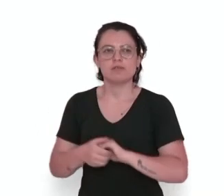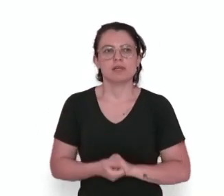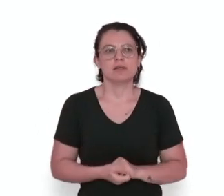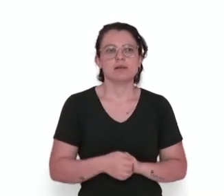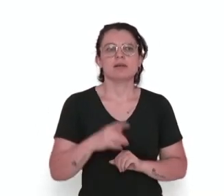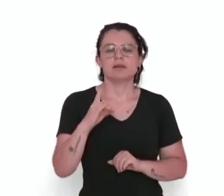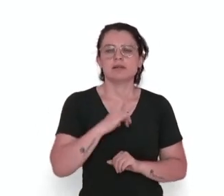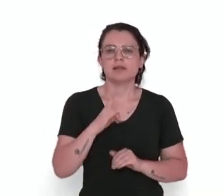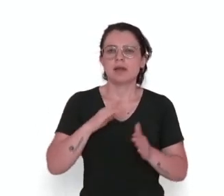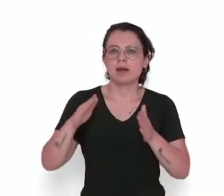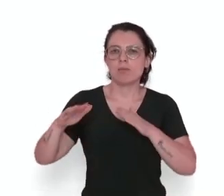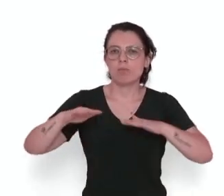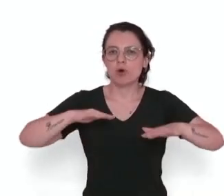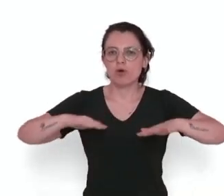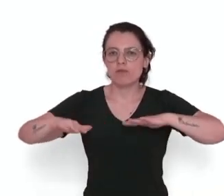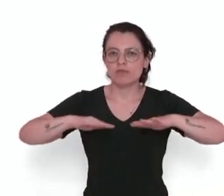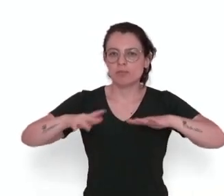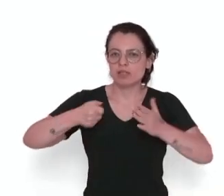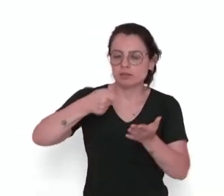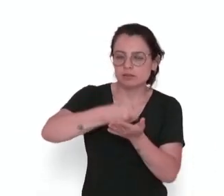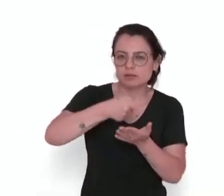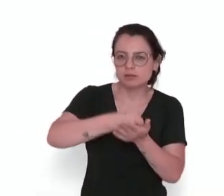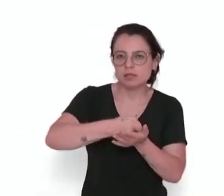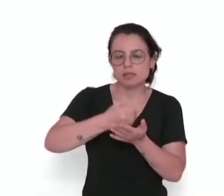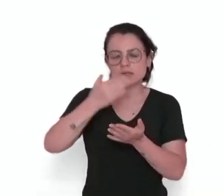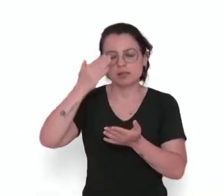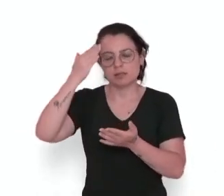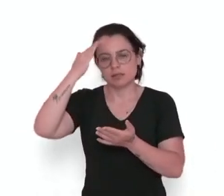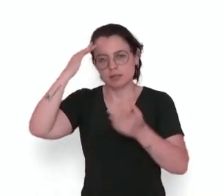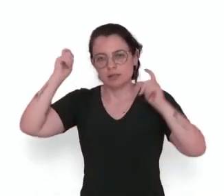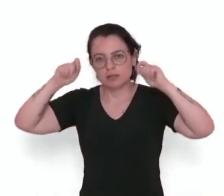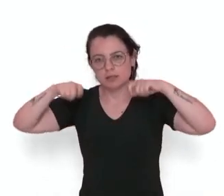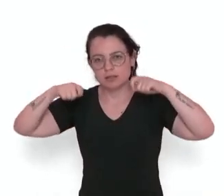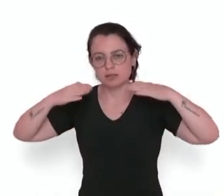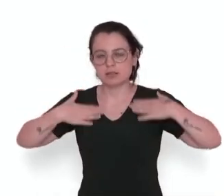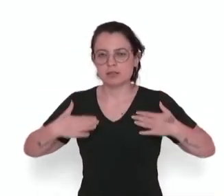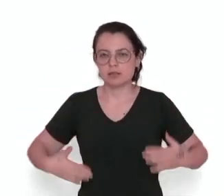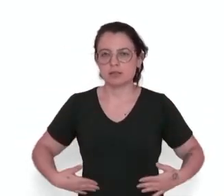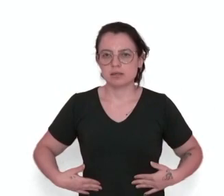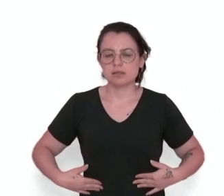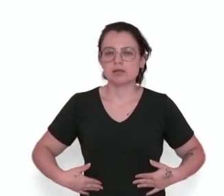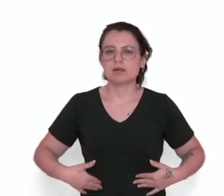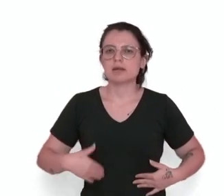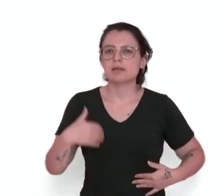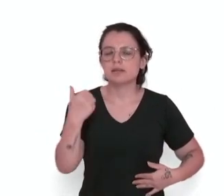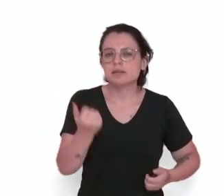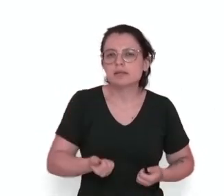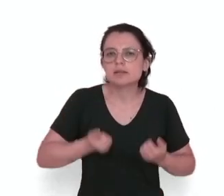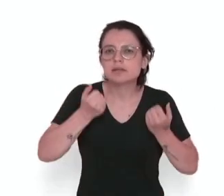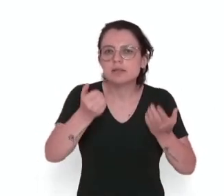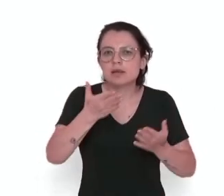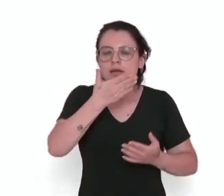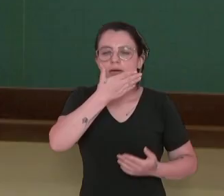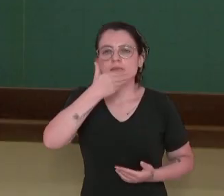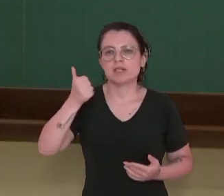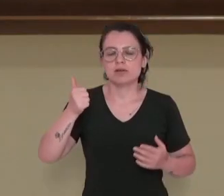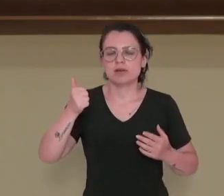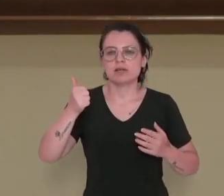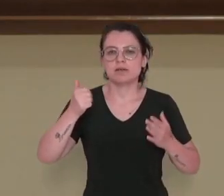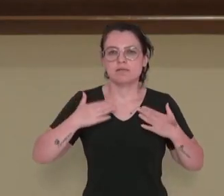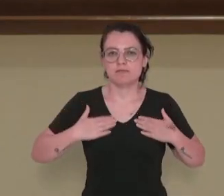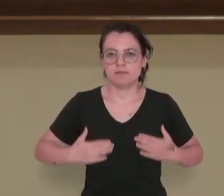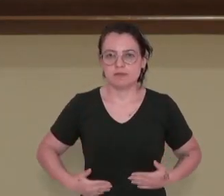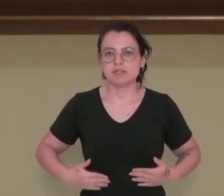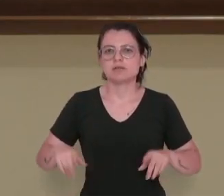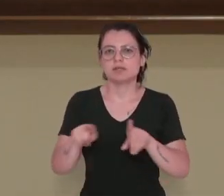de movimentos exigentes das capacidades físicas para fins de aperfeiçoamento físico e mental. Então,